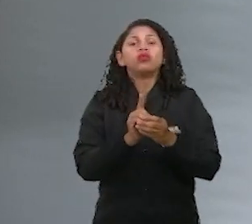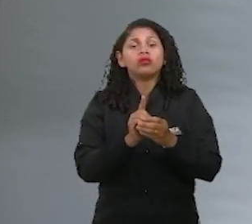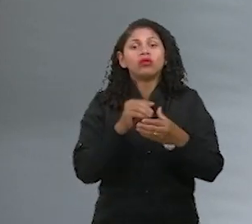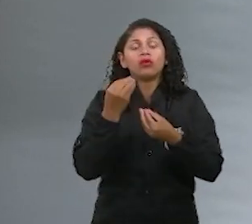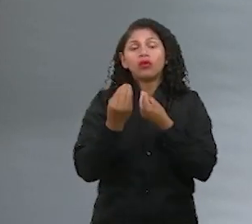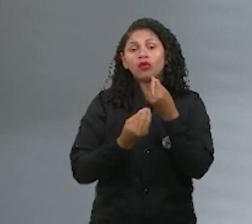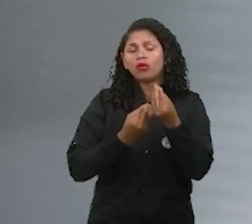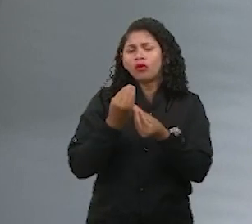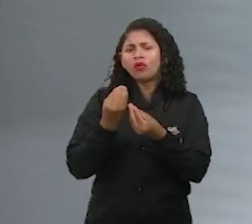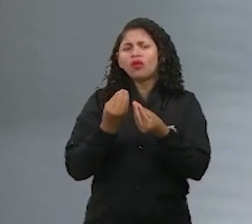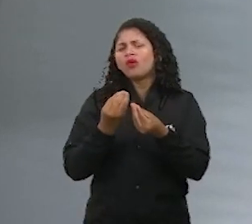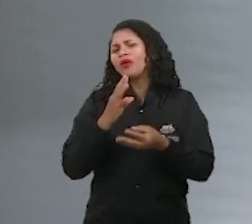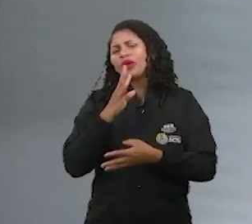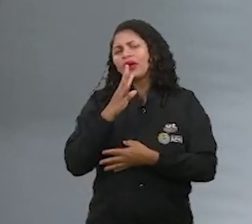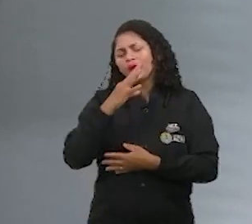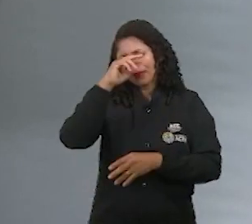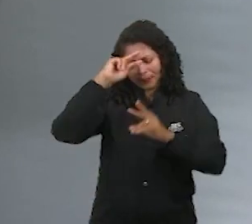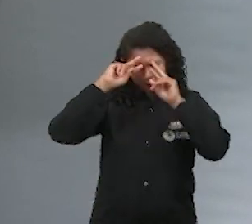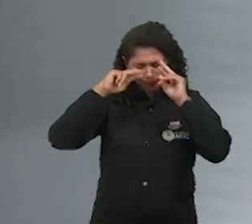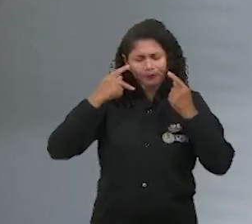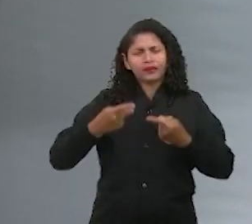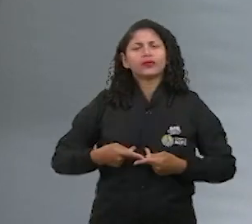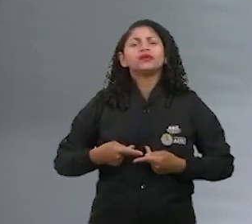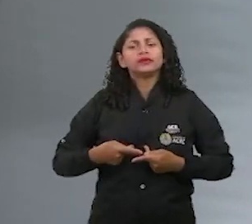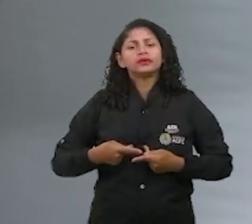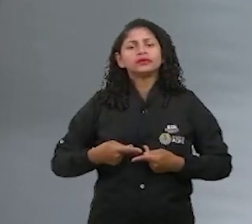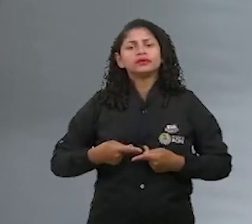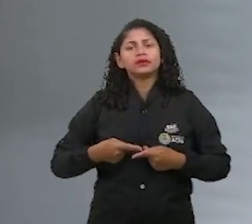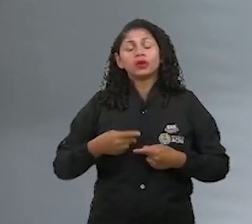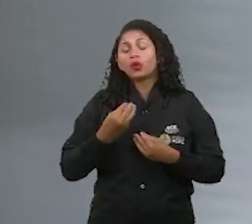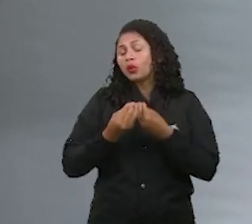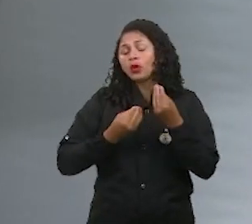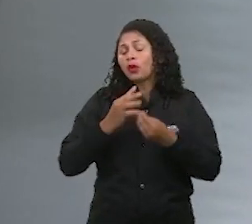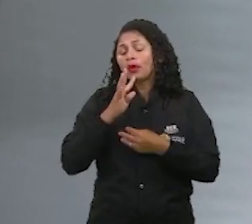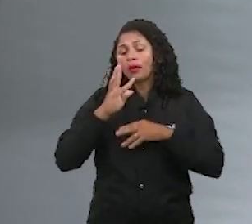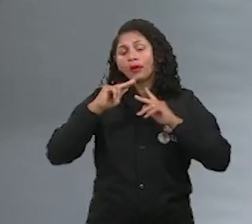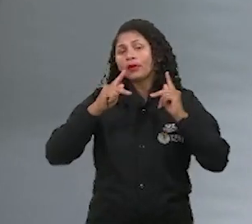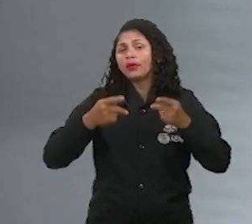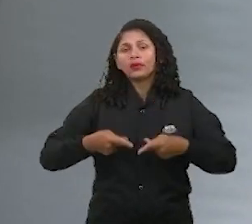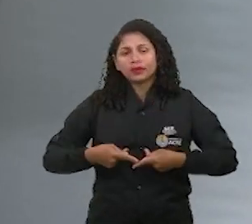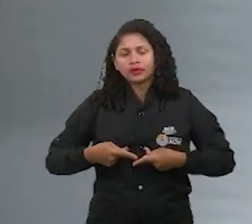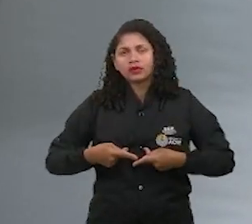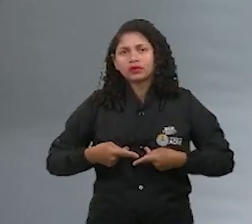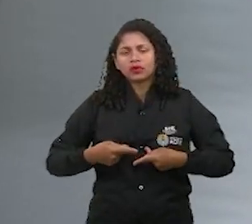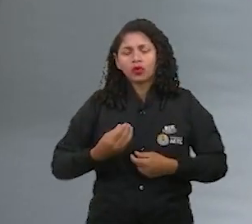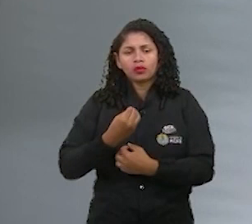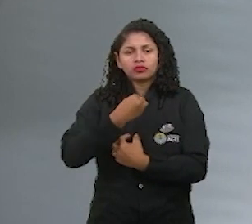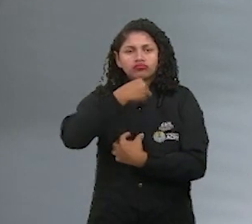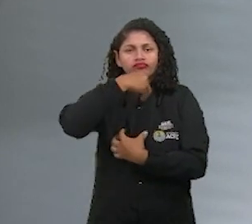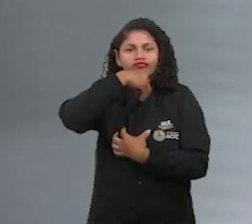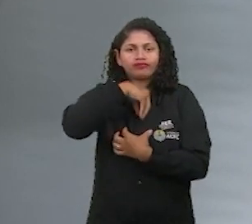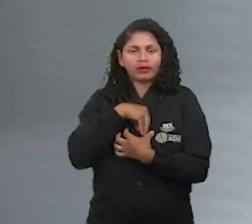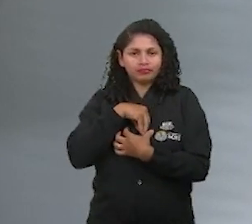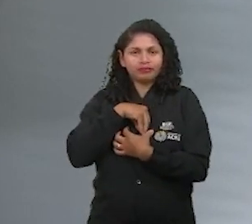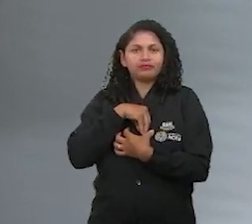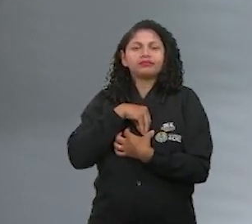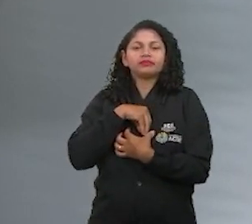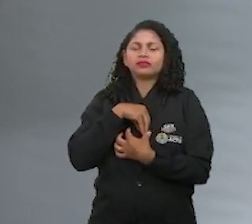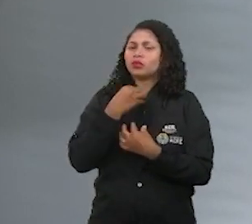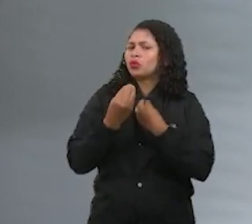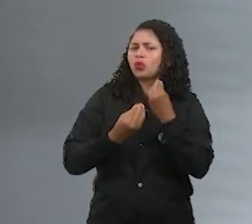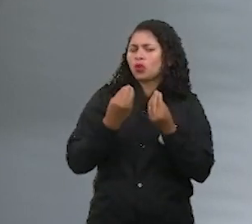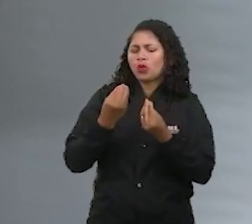reconheço tanto da parte física, o exterior, e principalmente como está o meu lado interior. Então,